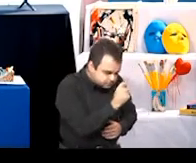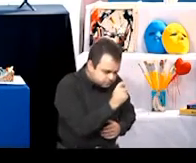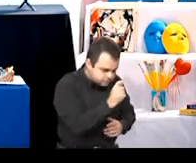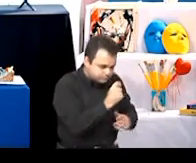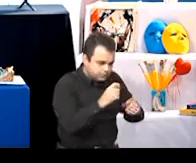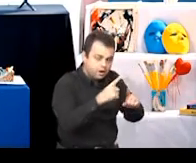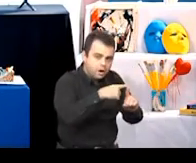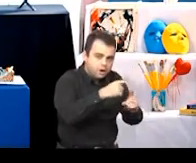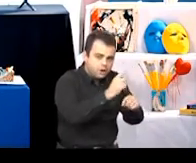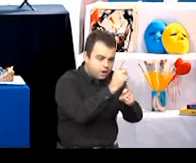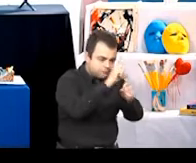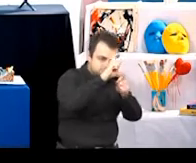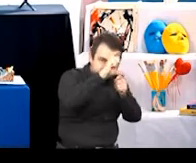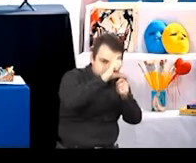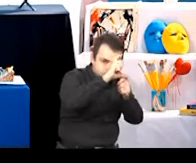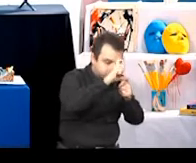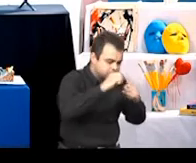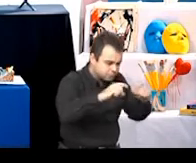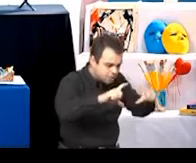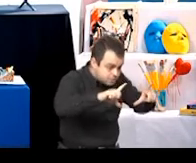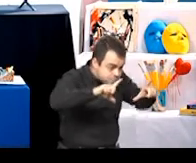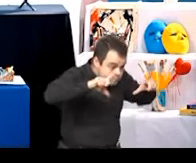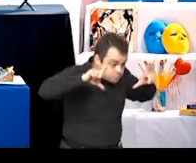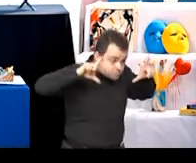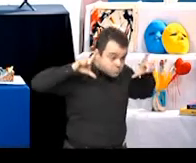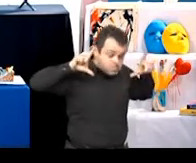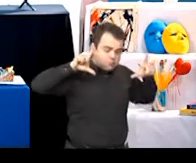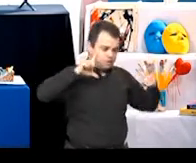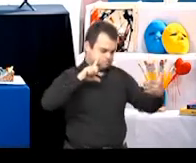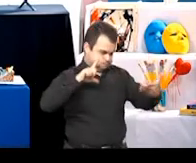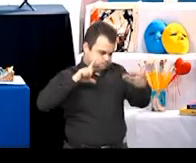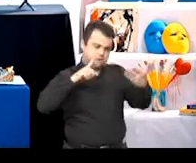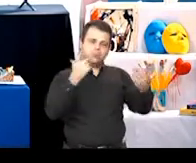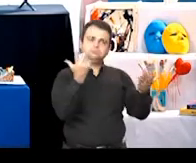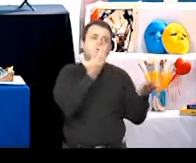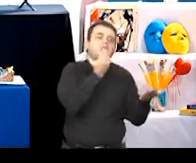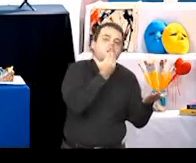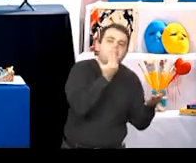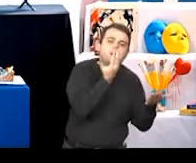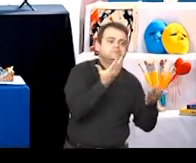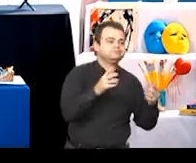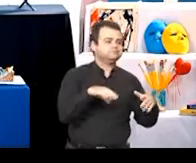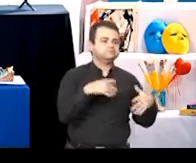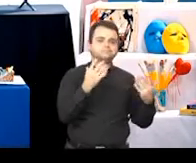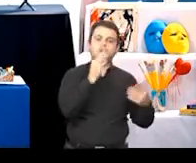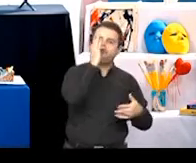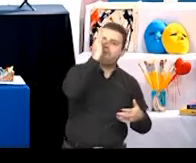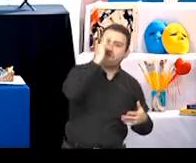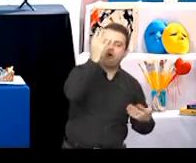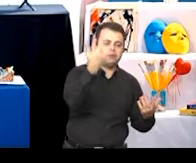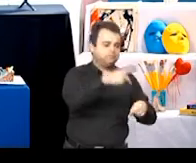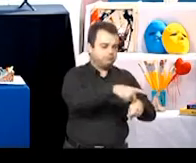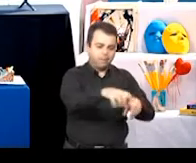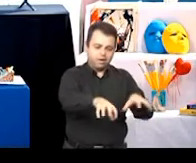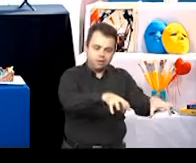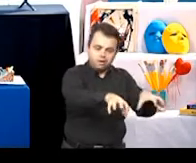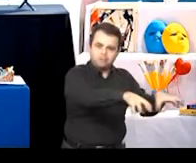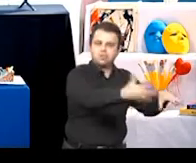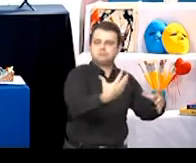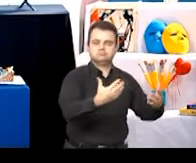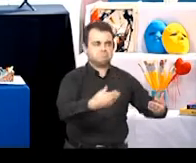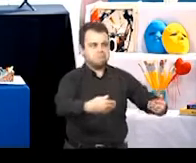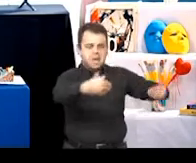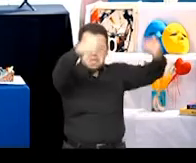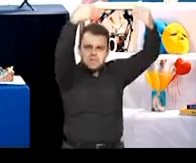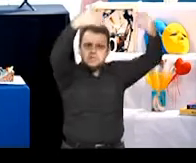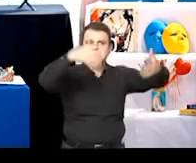câmera do celular dos objetos que você escolher fotografar, alimentos, flores, pedras, paredes,